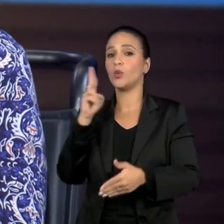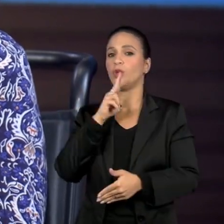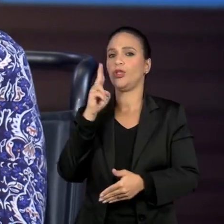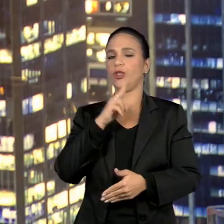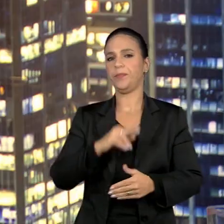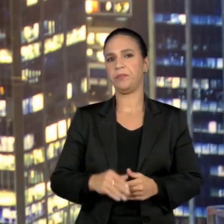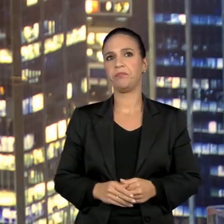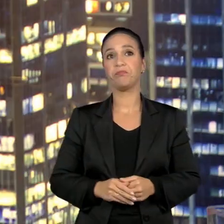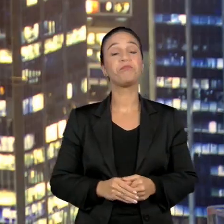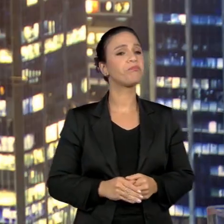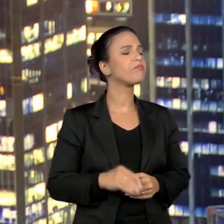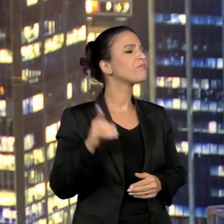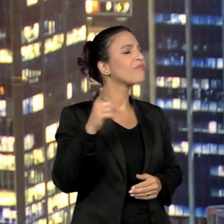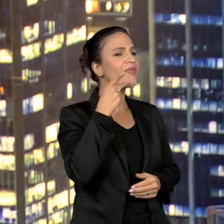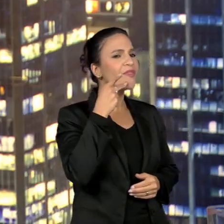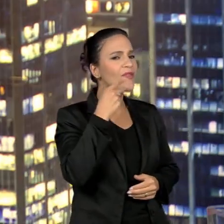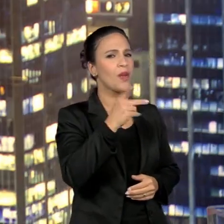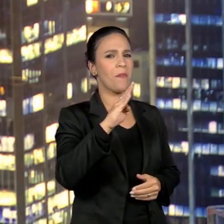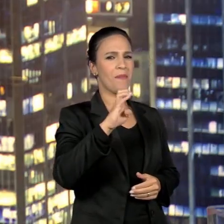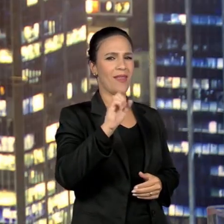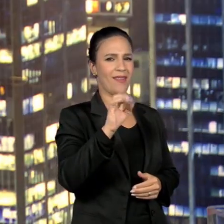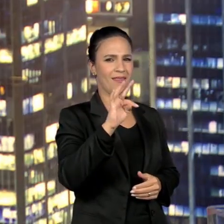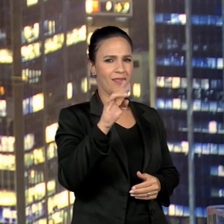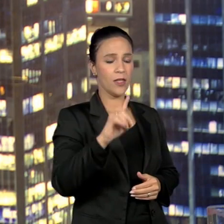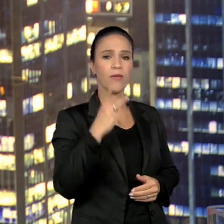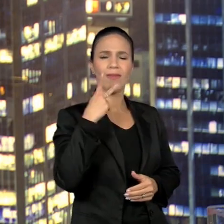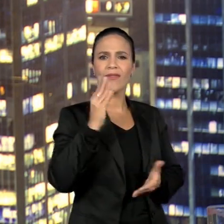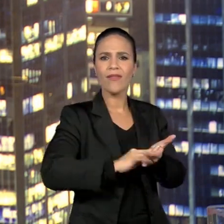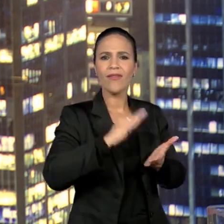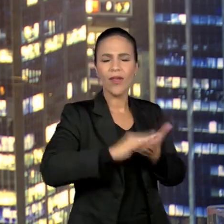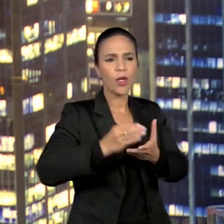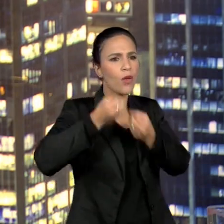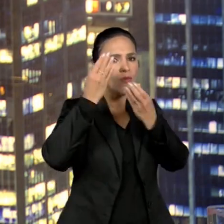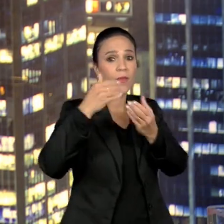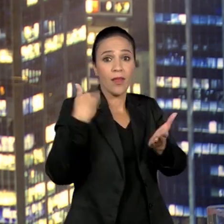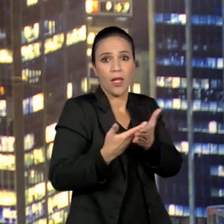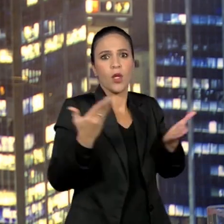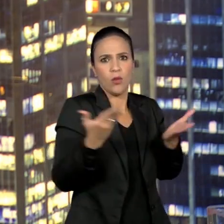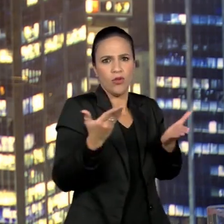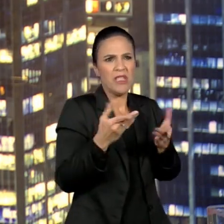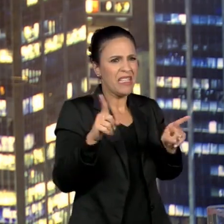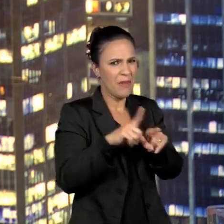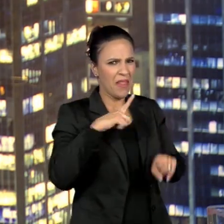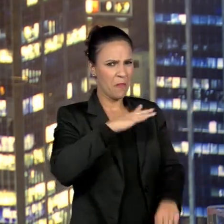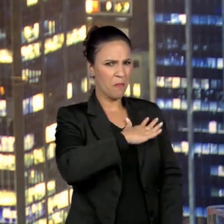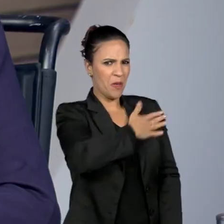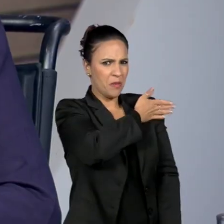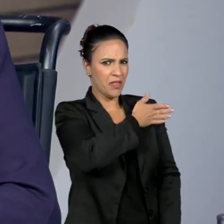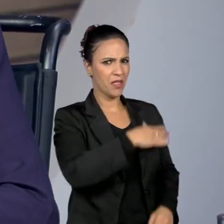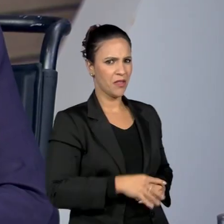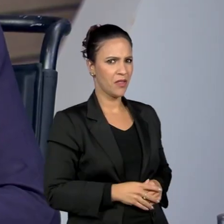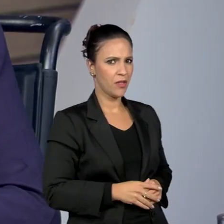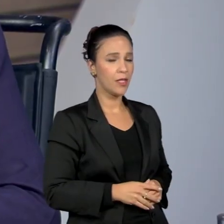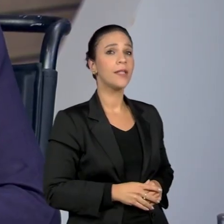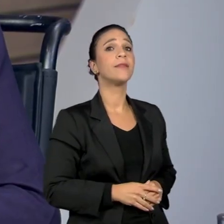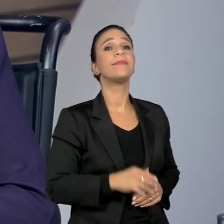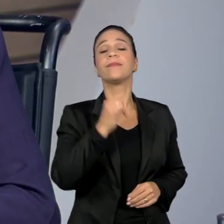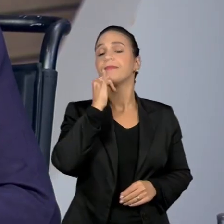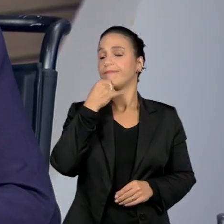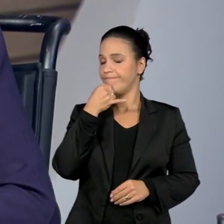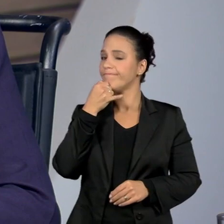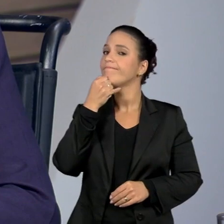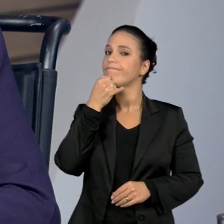a crianças. Então, nós agora, neste novo governo, estamos discutindo a Política Nacional de